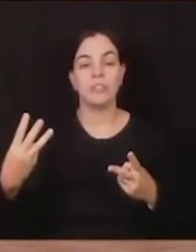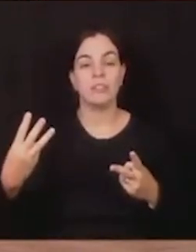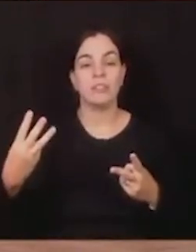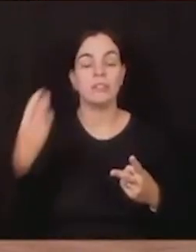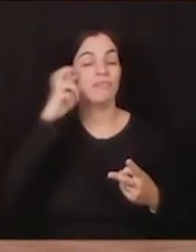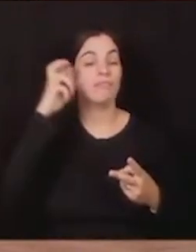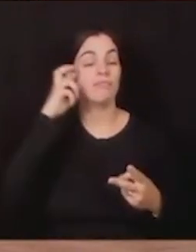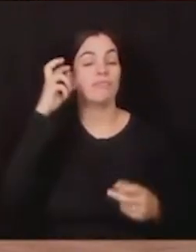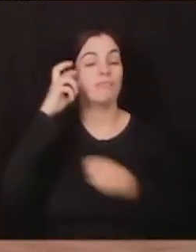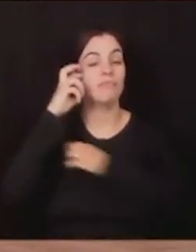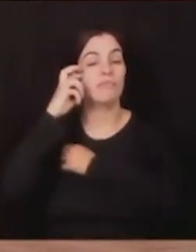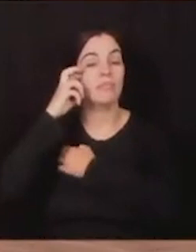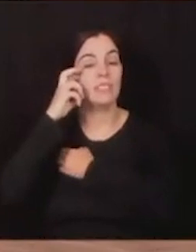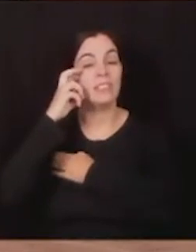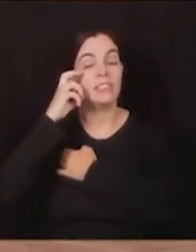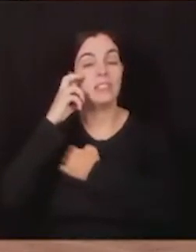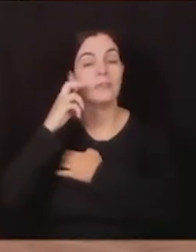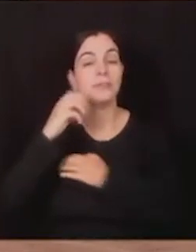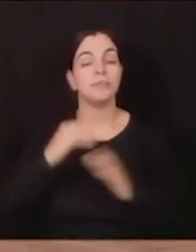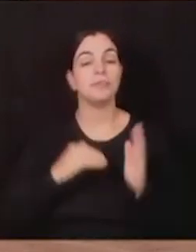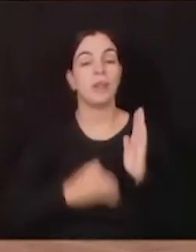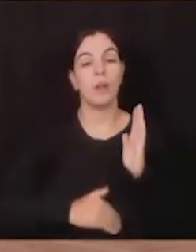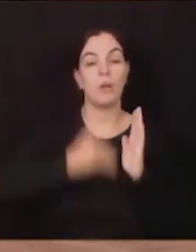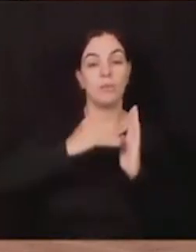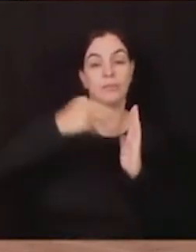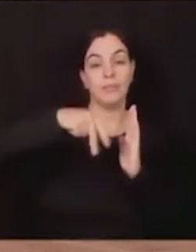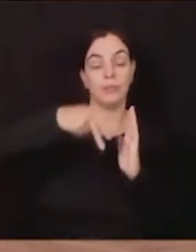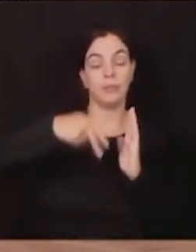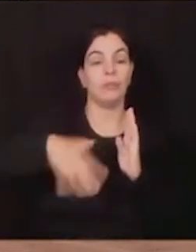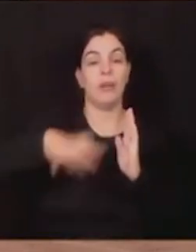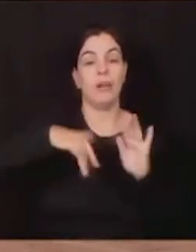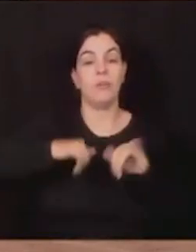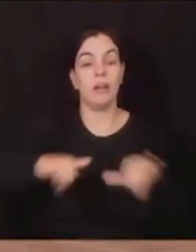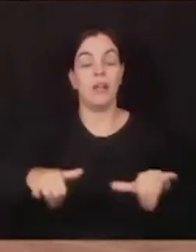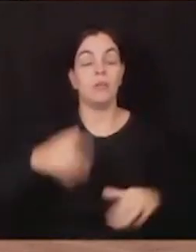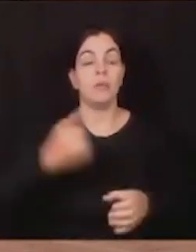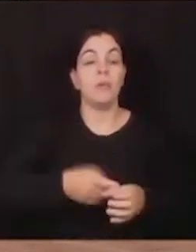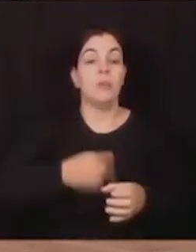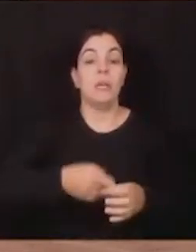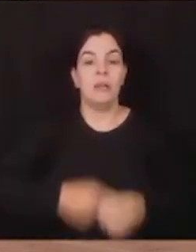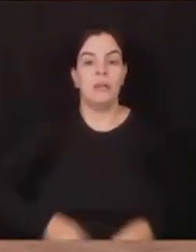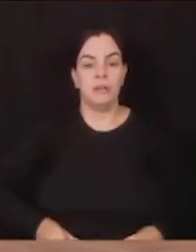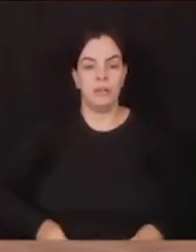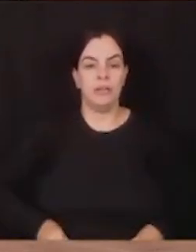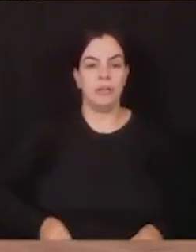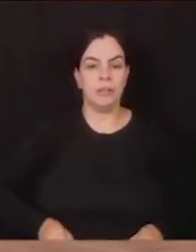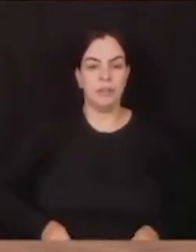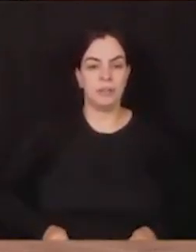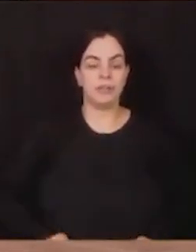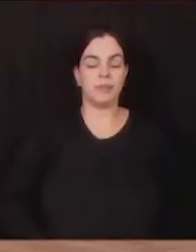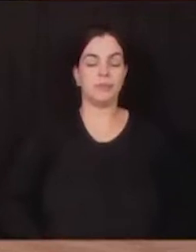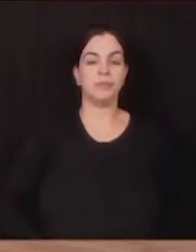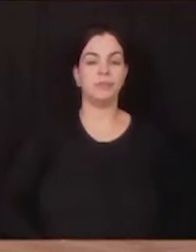quinta-feira, no segundo andar do setor de orgânicos do mercado municipal. Então, o mutirão do MEI é uma das ações do Vale do Pinhão,